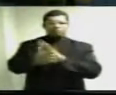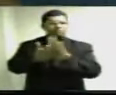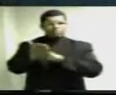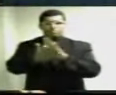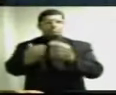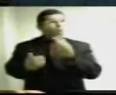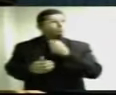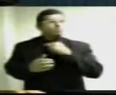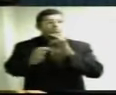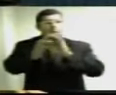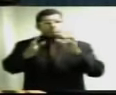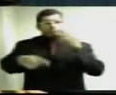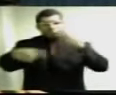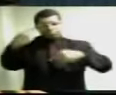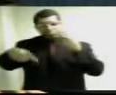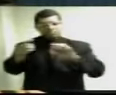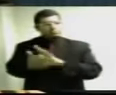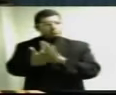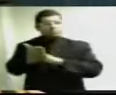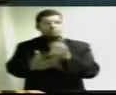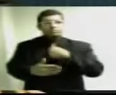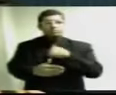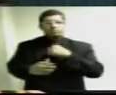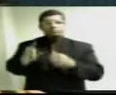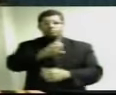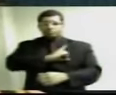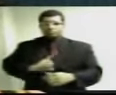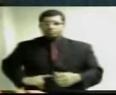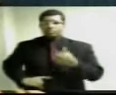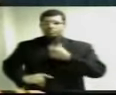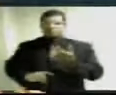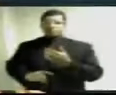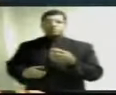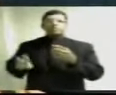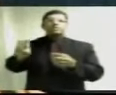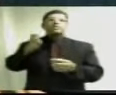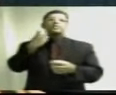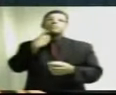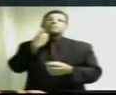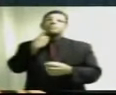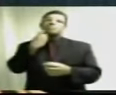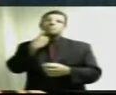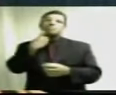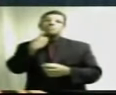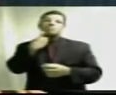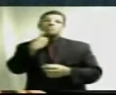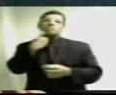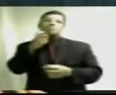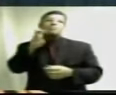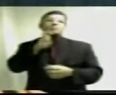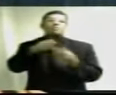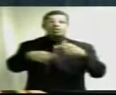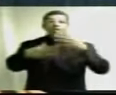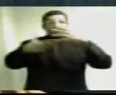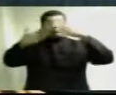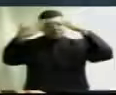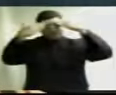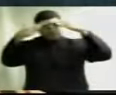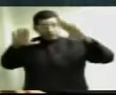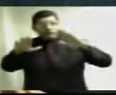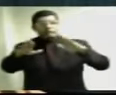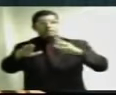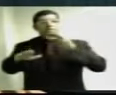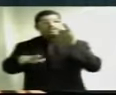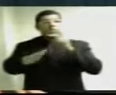estudantis, não podem falar políticos. Eu, deputado Zé Ricardo, quero na quinta-feira estar lá na praça,